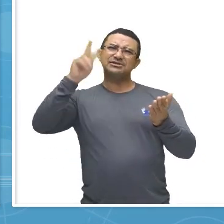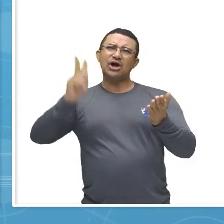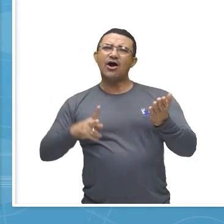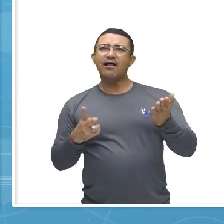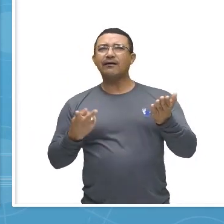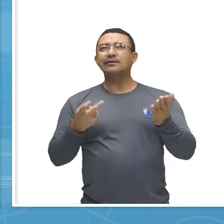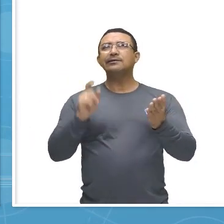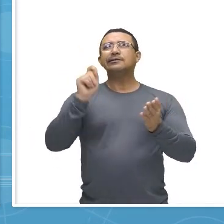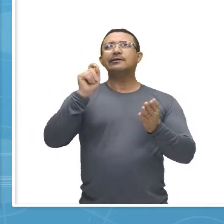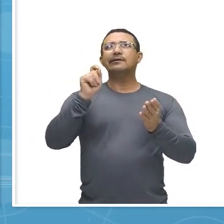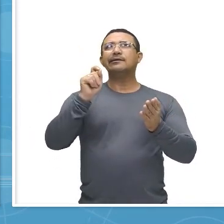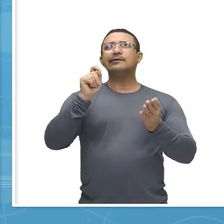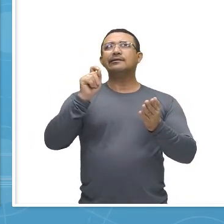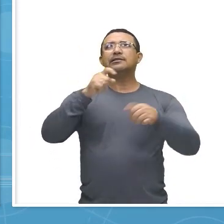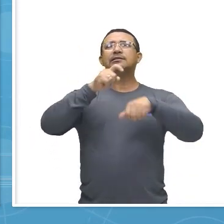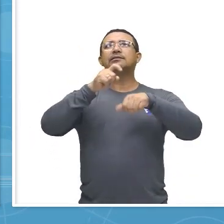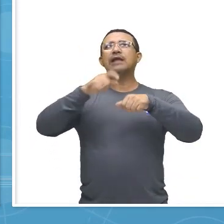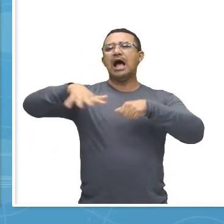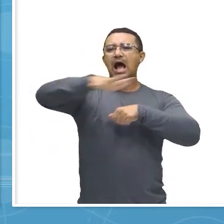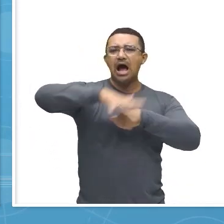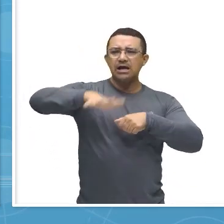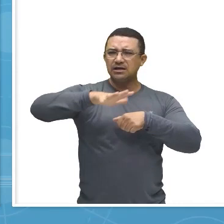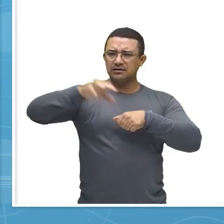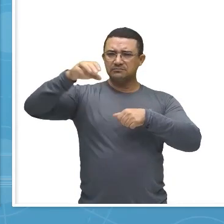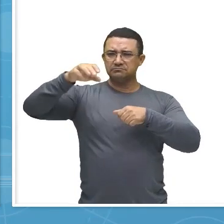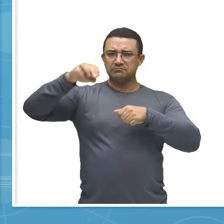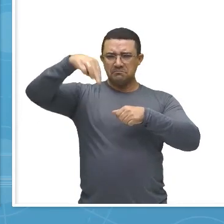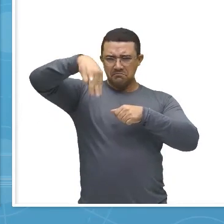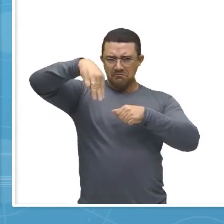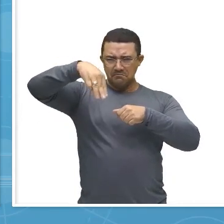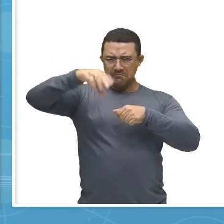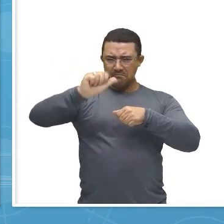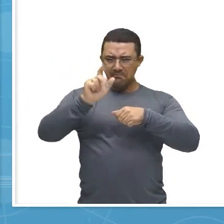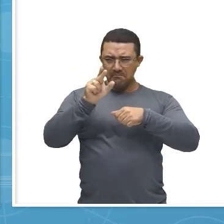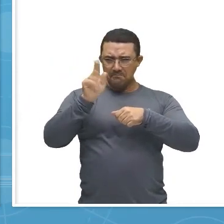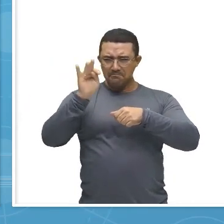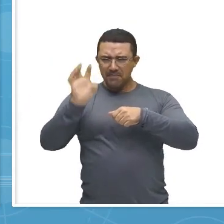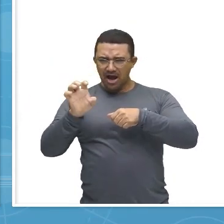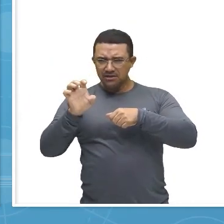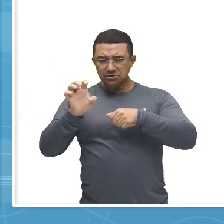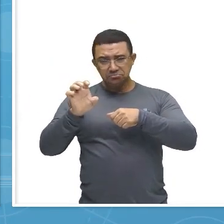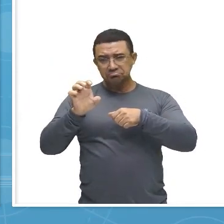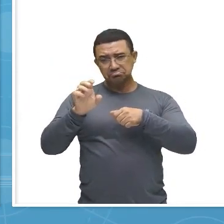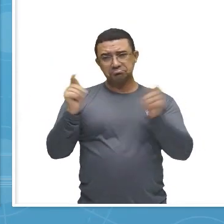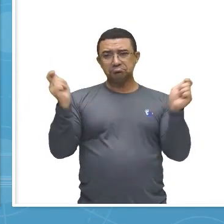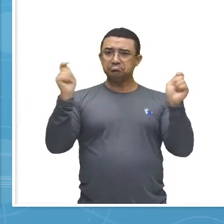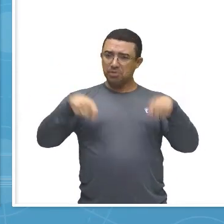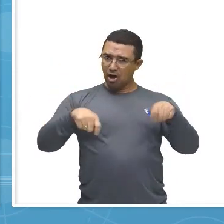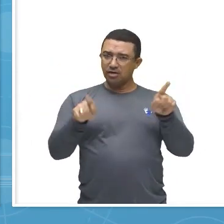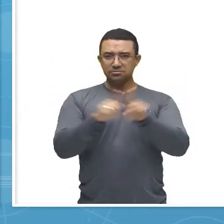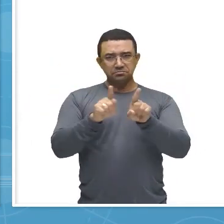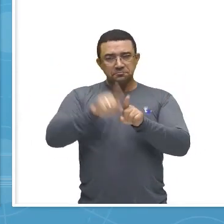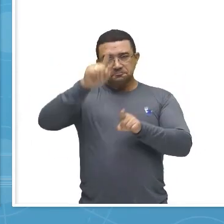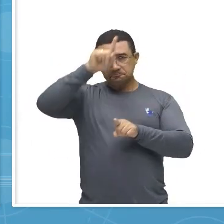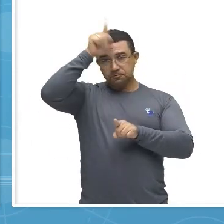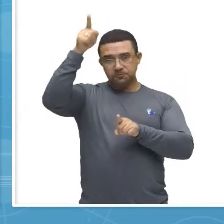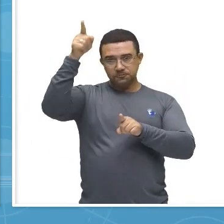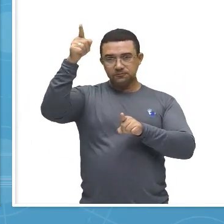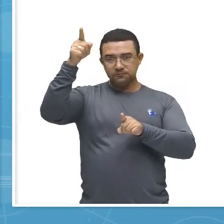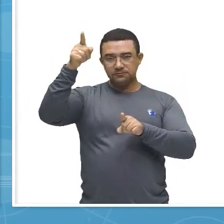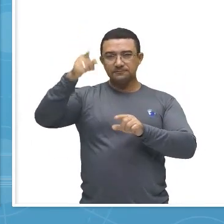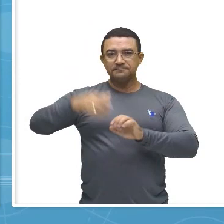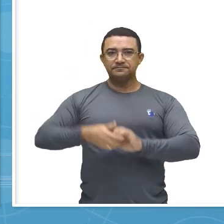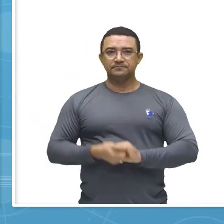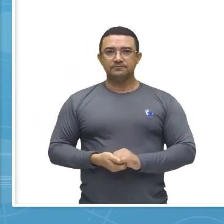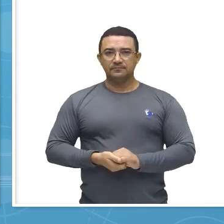passa em Marte. Também faz parte. Né? O espaço é que a história e a narrativa vai se passar. A história se